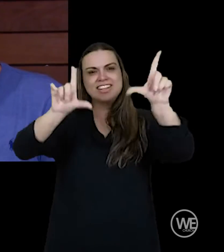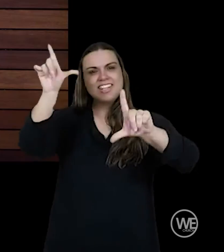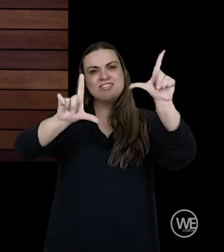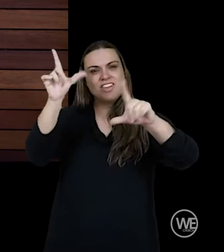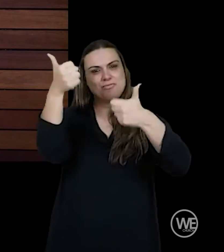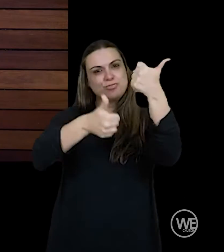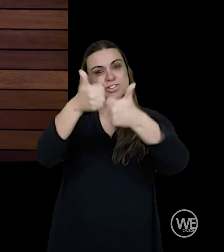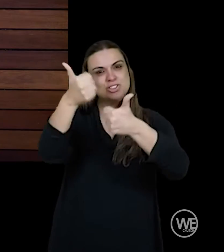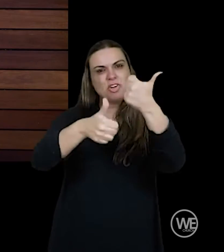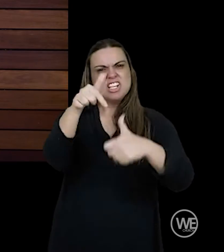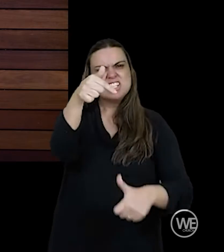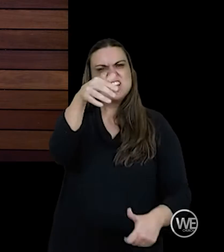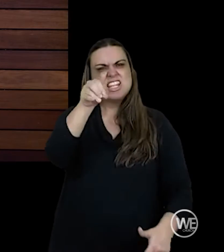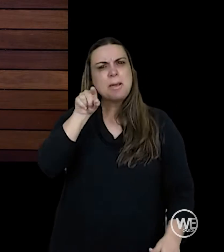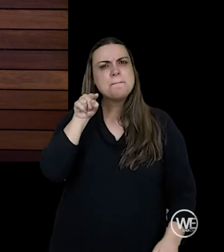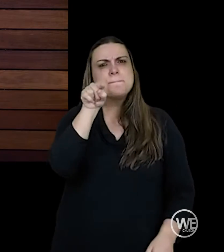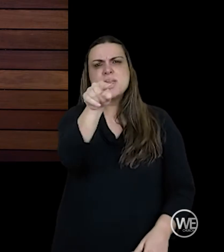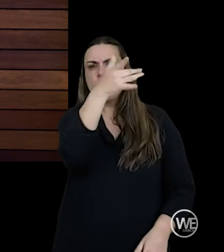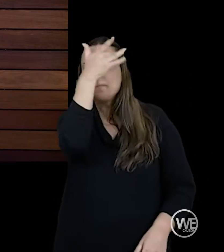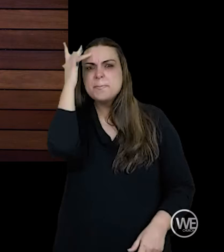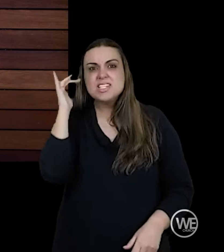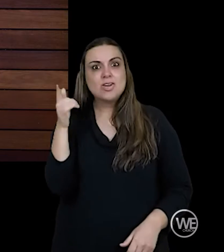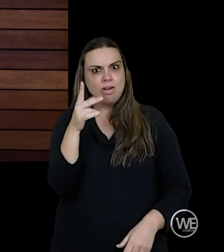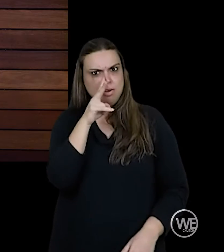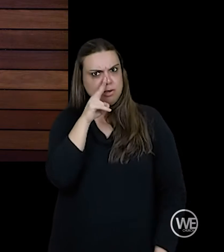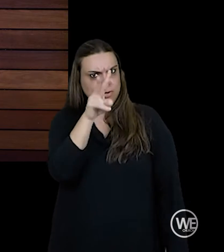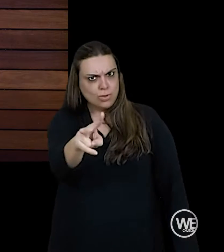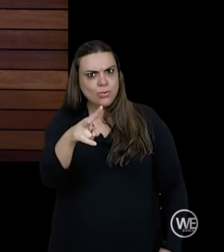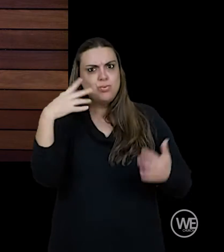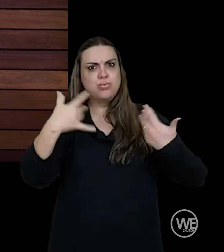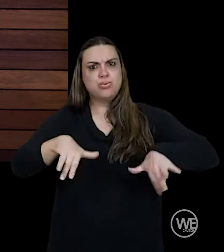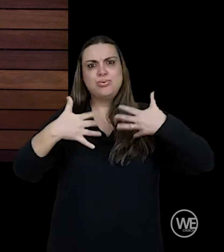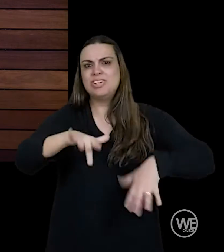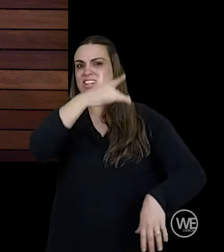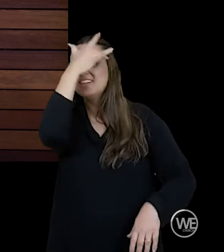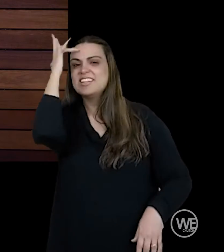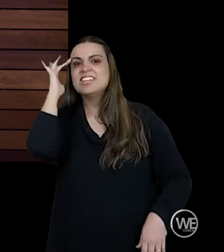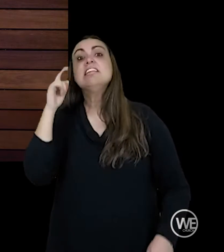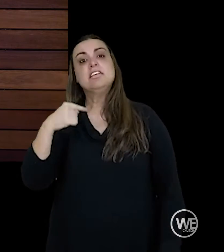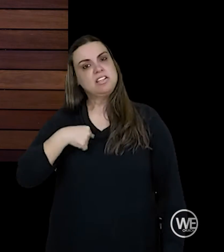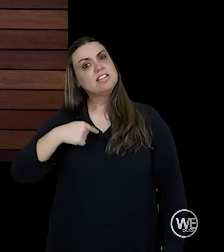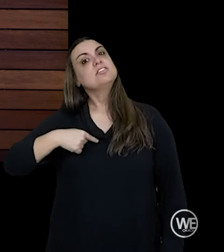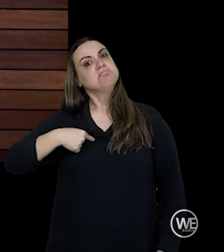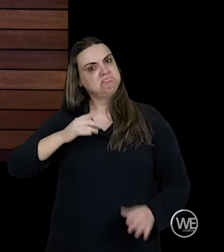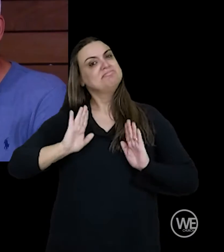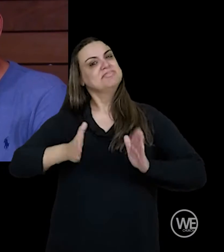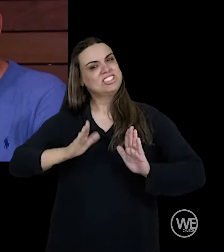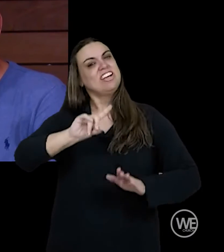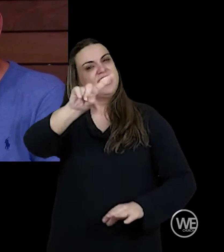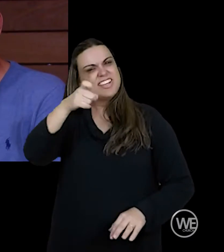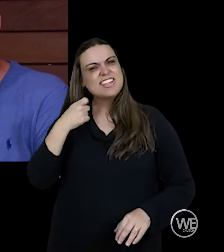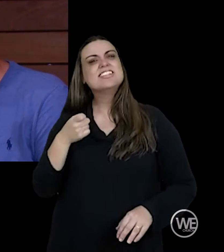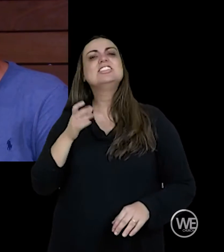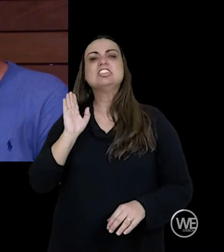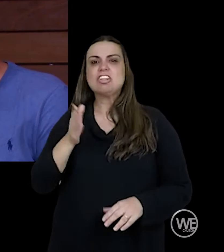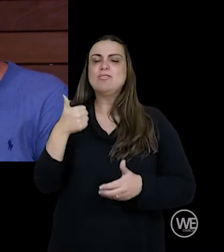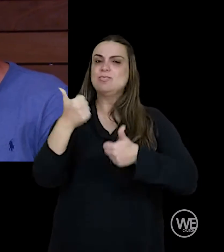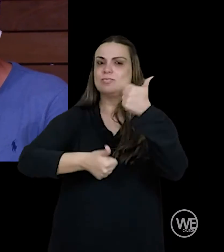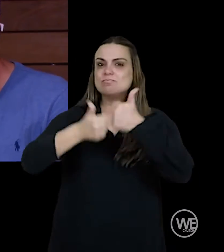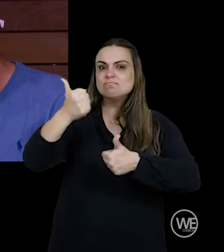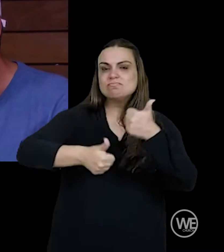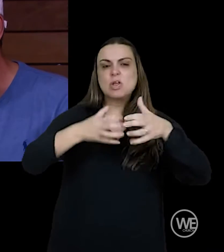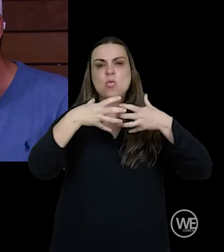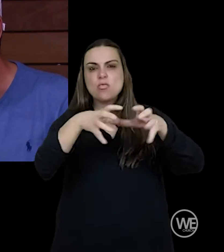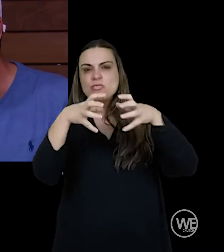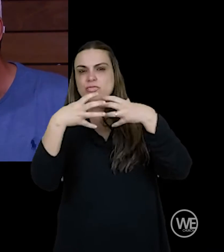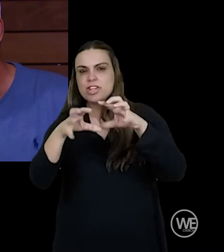e vê que 70.000 pessoas é uma multidão, né? Então, eu tive o privilégio de, por algumas vezes, conviver